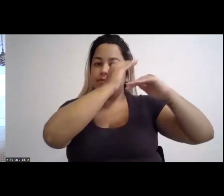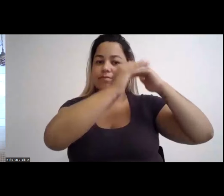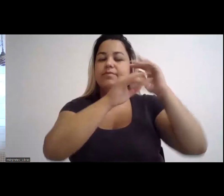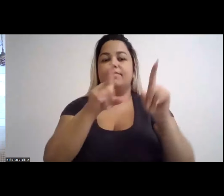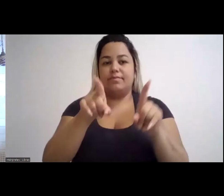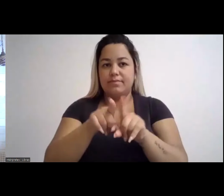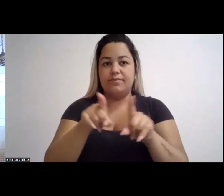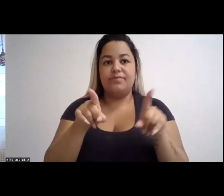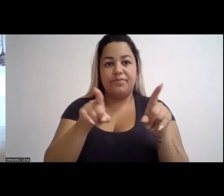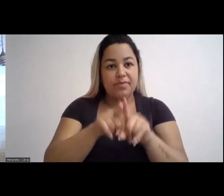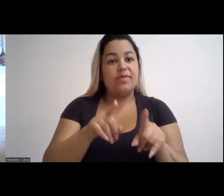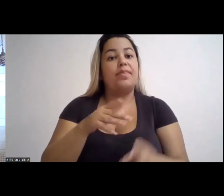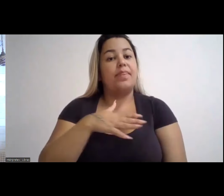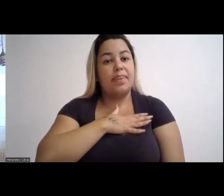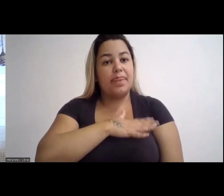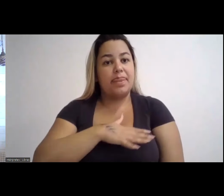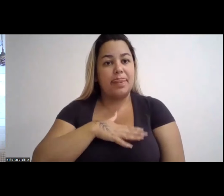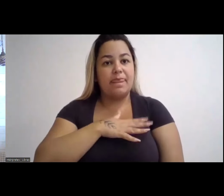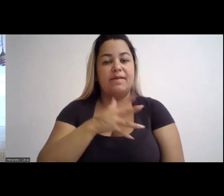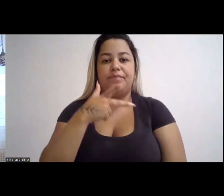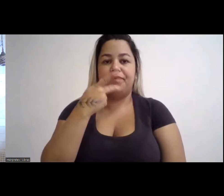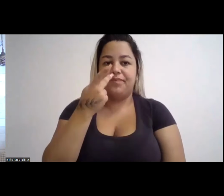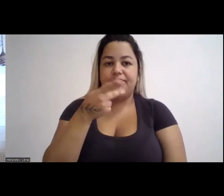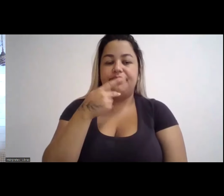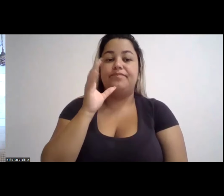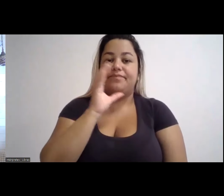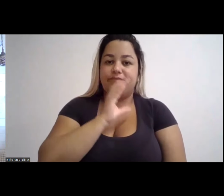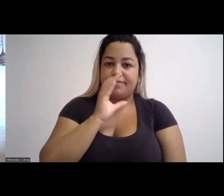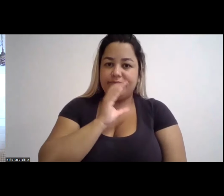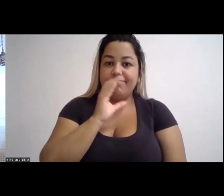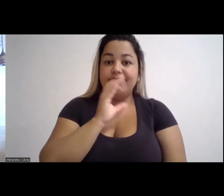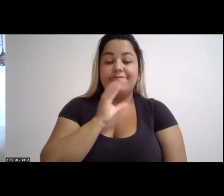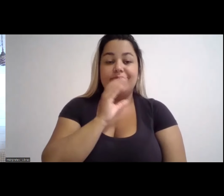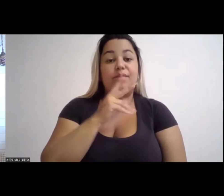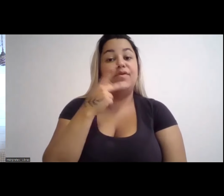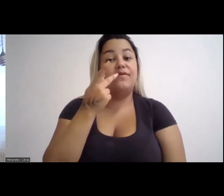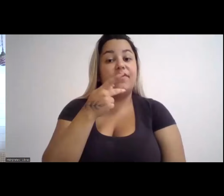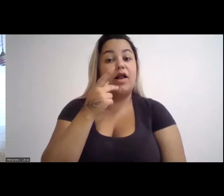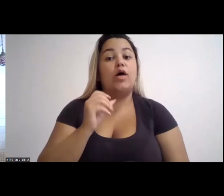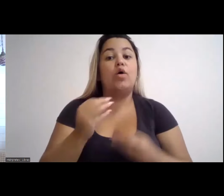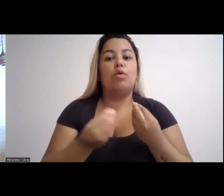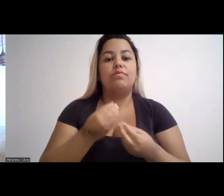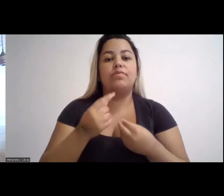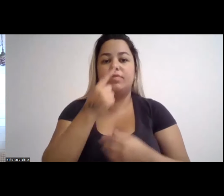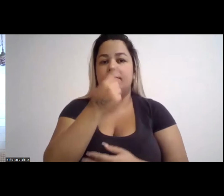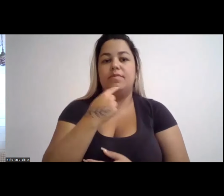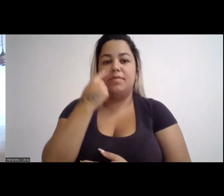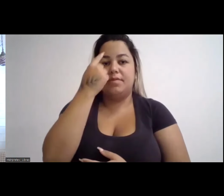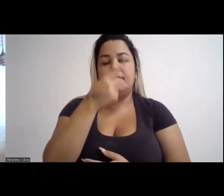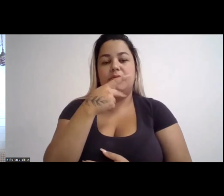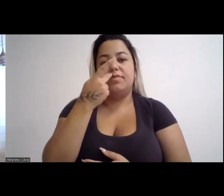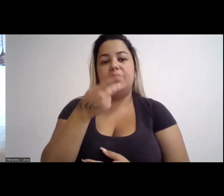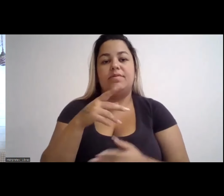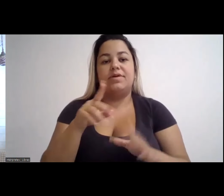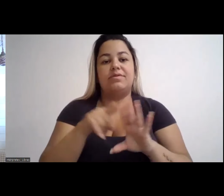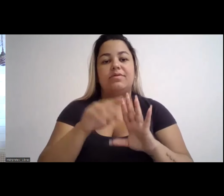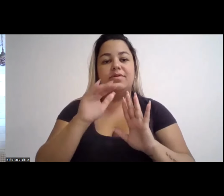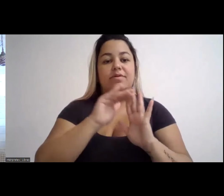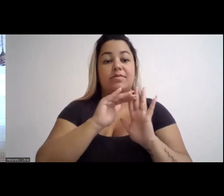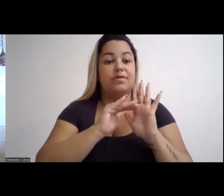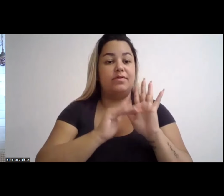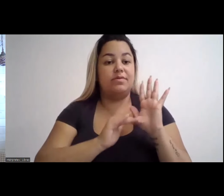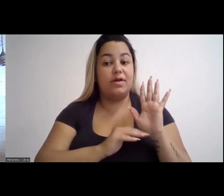Então, eu queria aqui falar de alguns, rapidamente, depois vocês me dizem o tempo, como é que está, mas eu queria falar de alguns princípios que